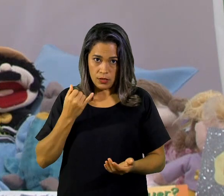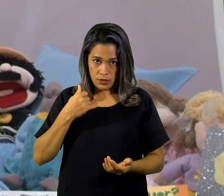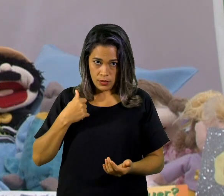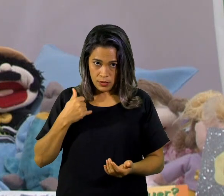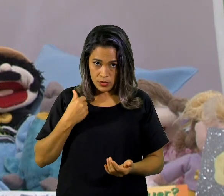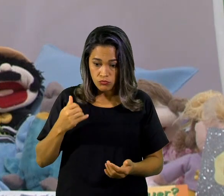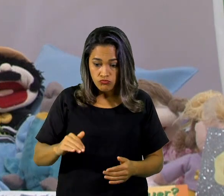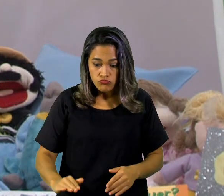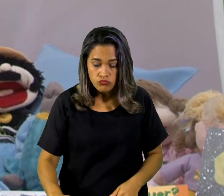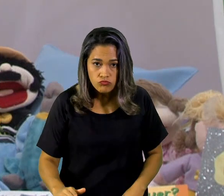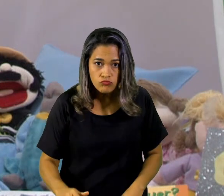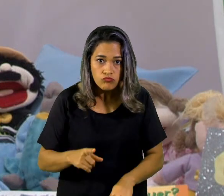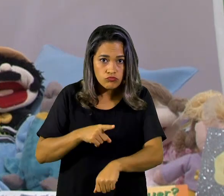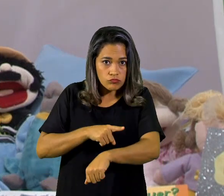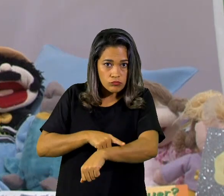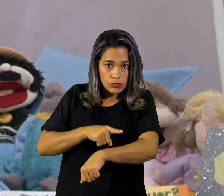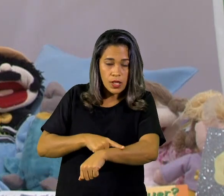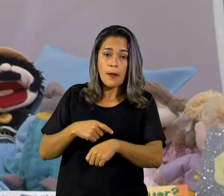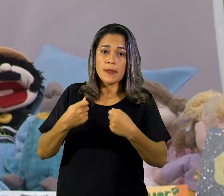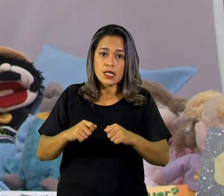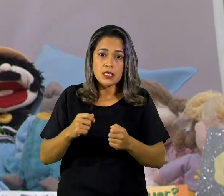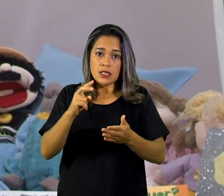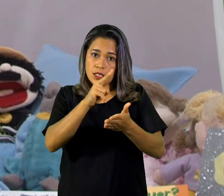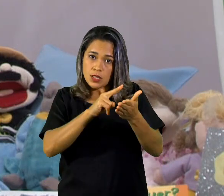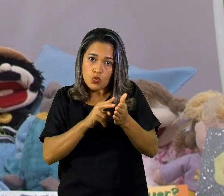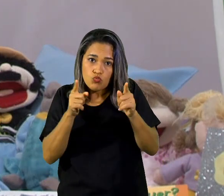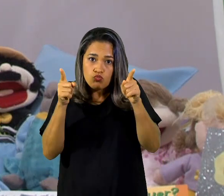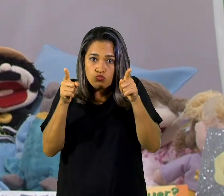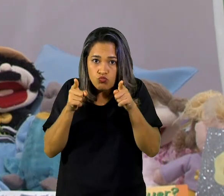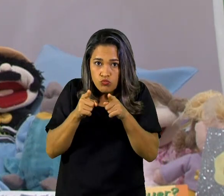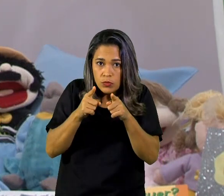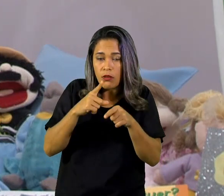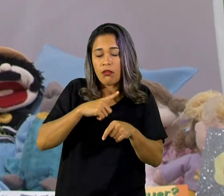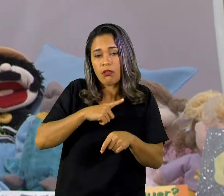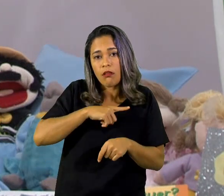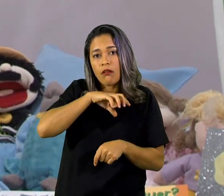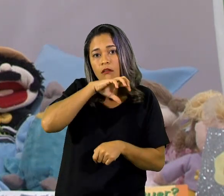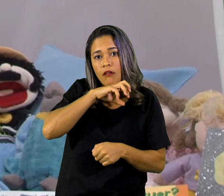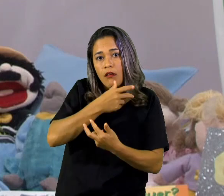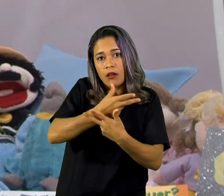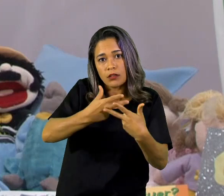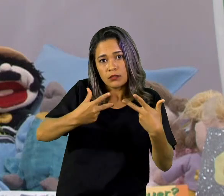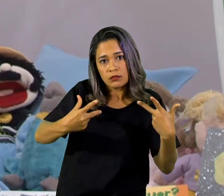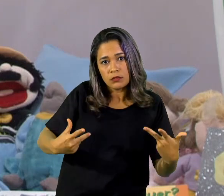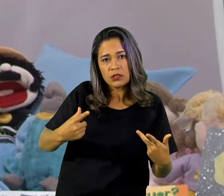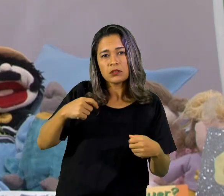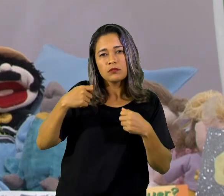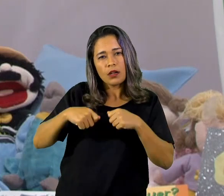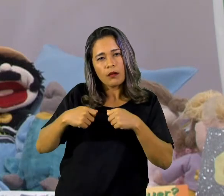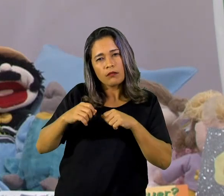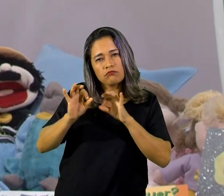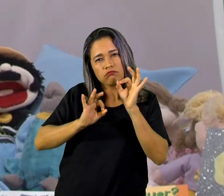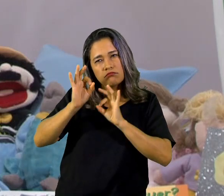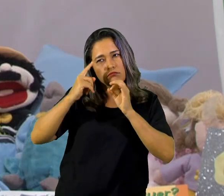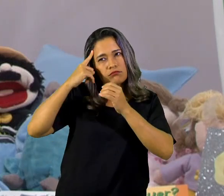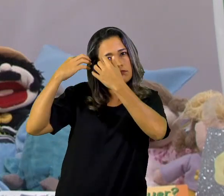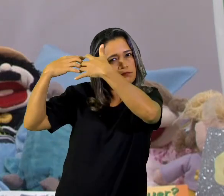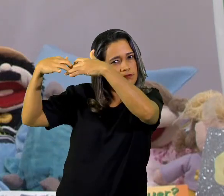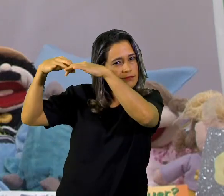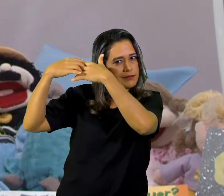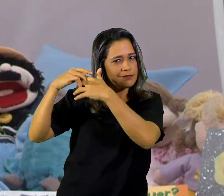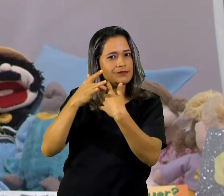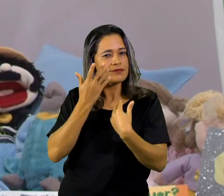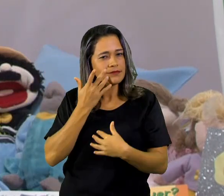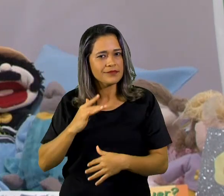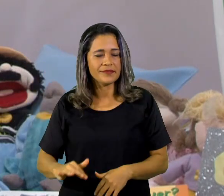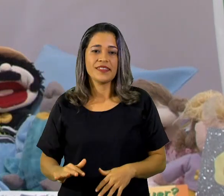você pense numa leitura mais curta, que envolva animais, que trabalhe com o imaginário da criança. Às vezes eu